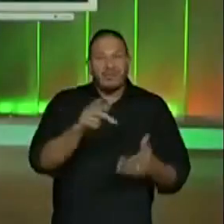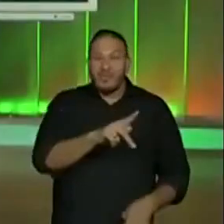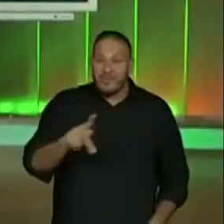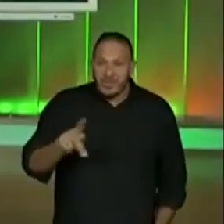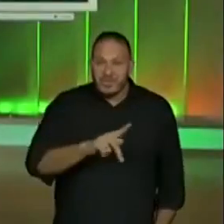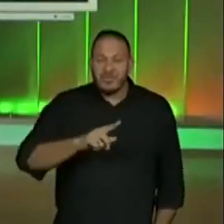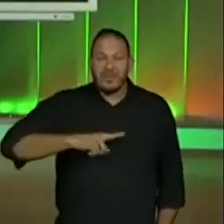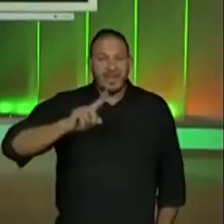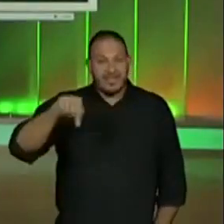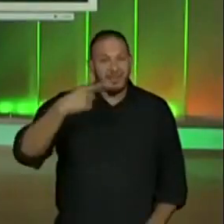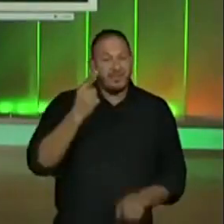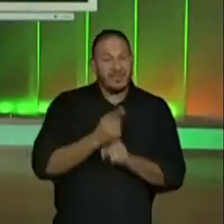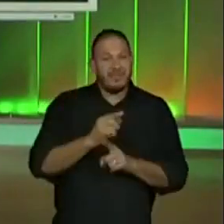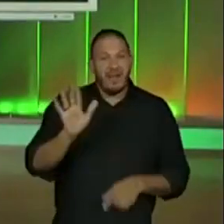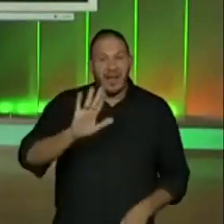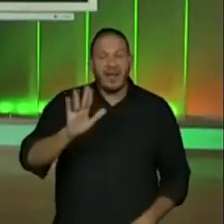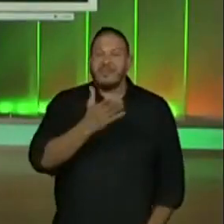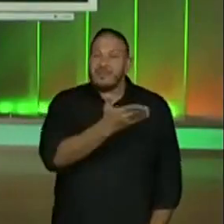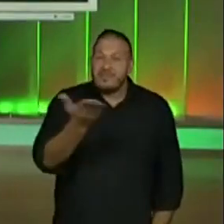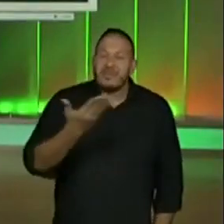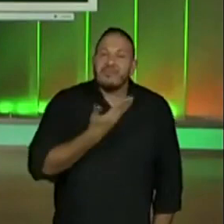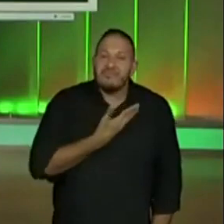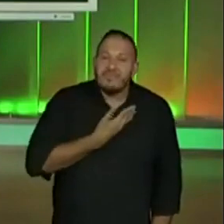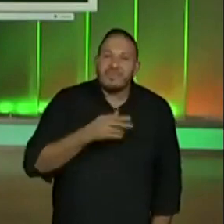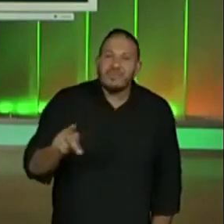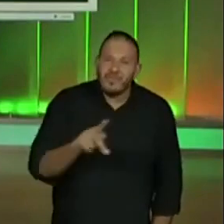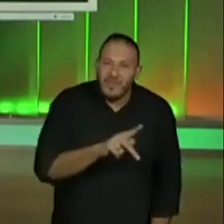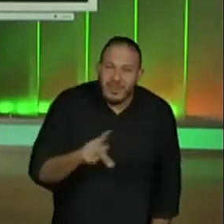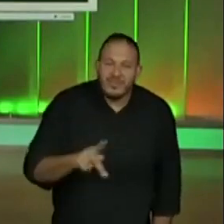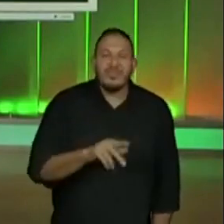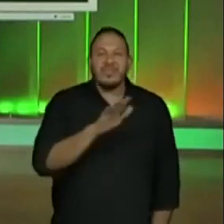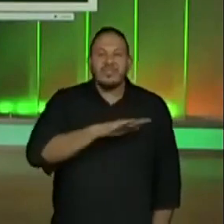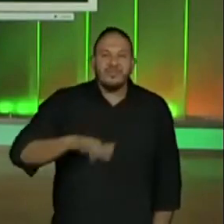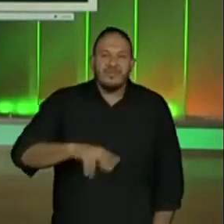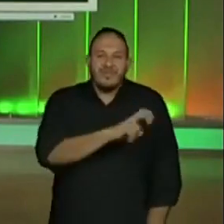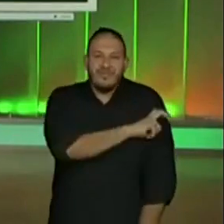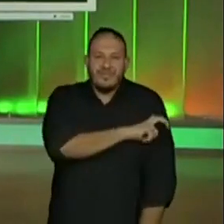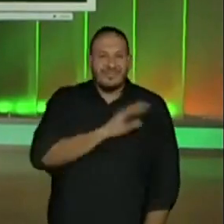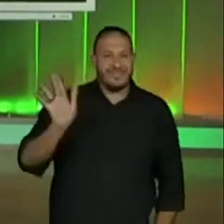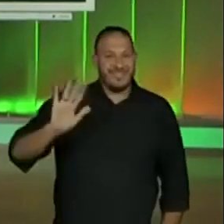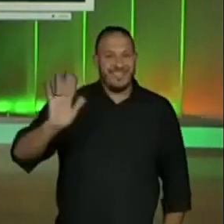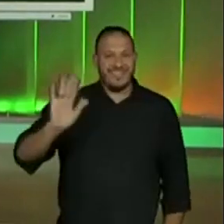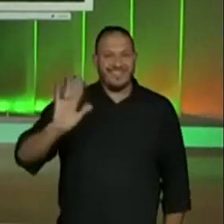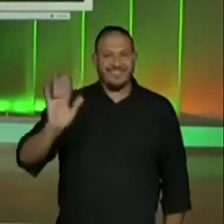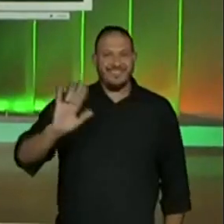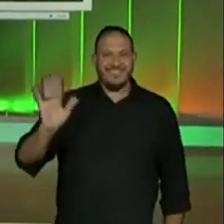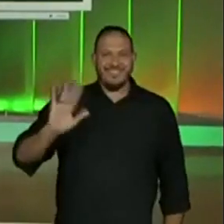você escreveu. Até a próxima, colegas professores, estudantes do quinto ano. Um grande abraço.